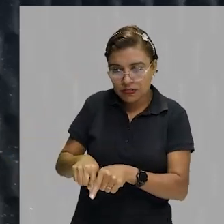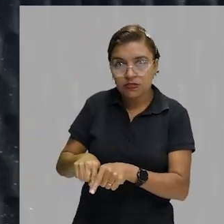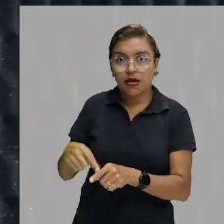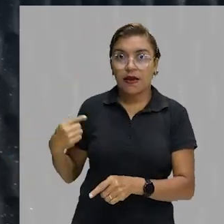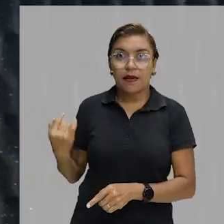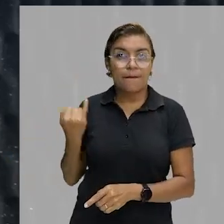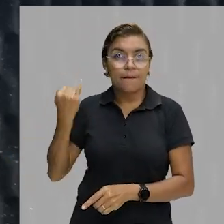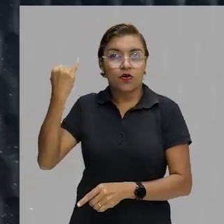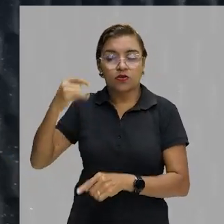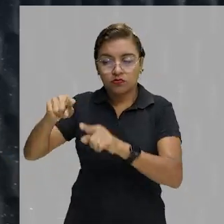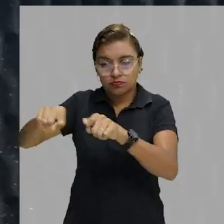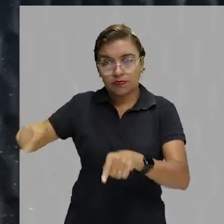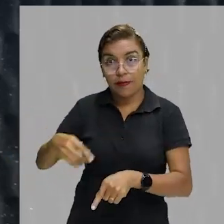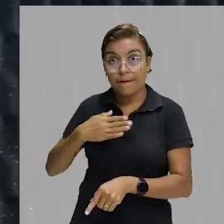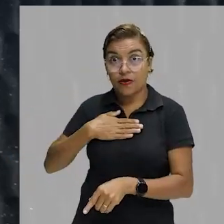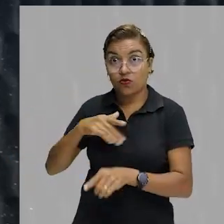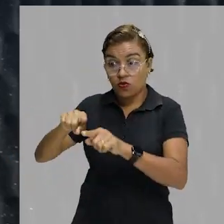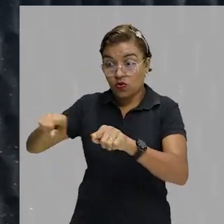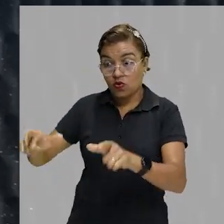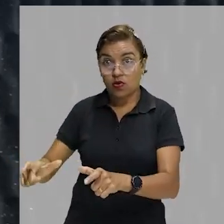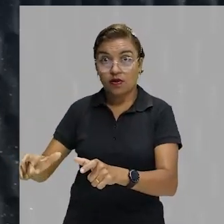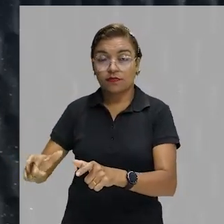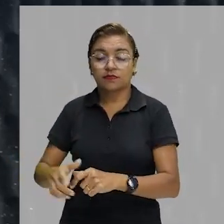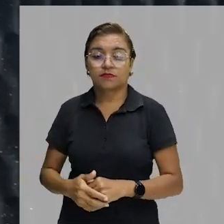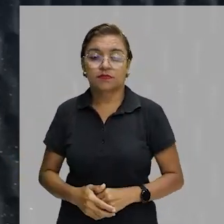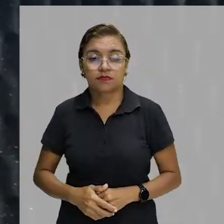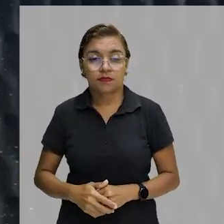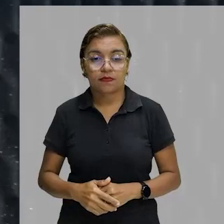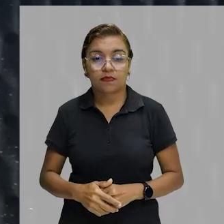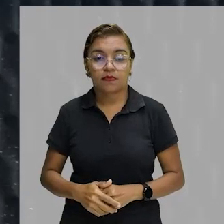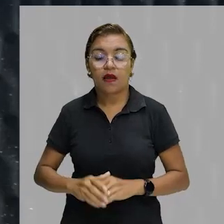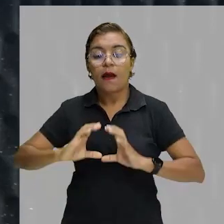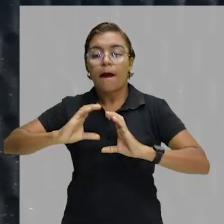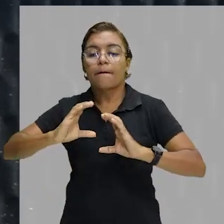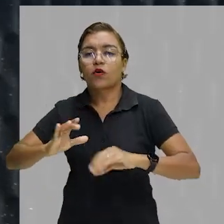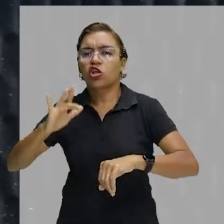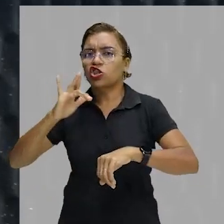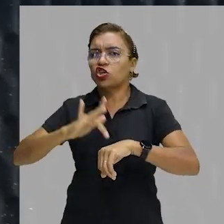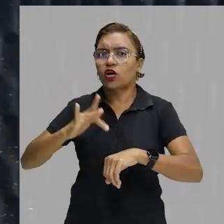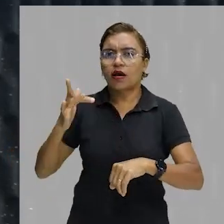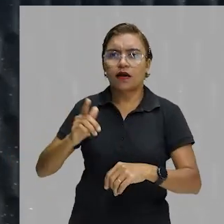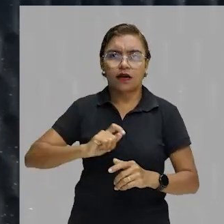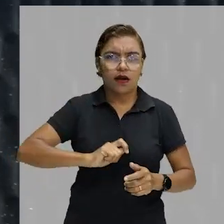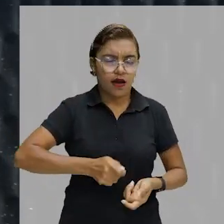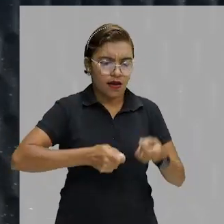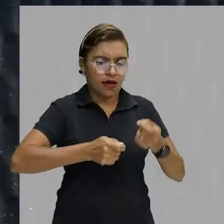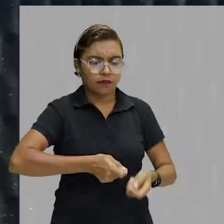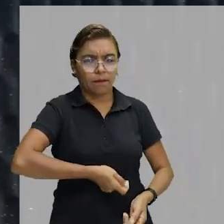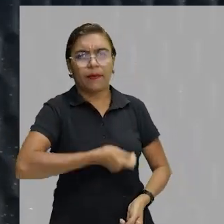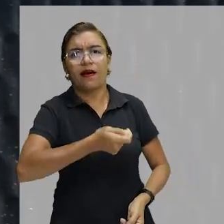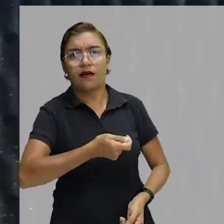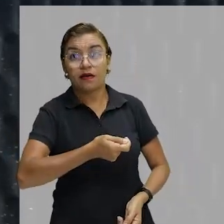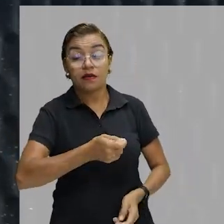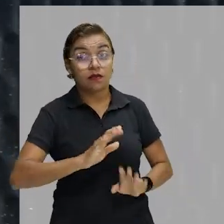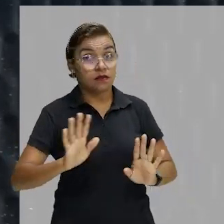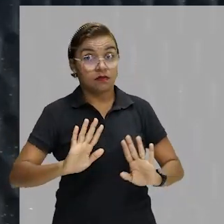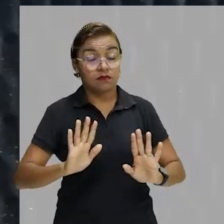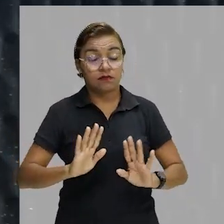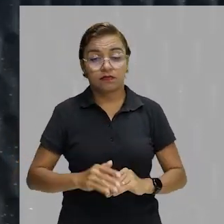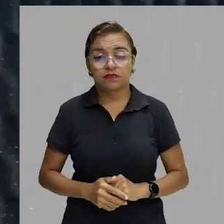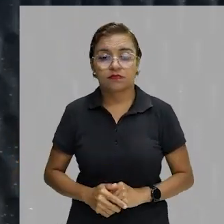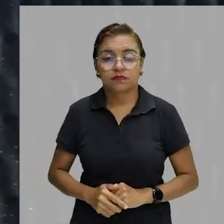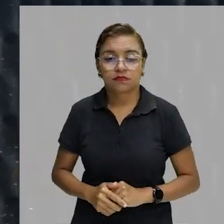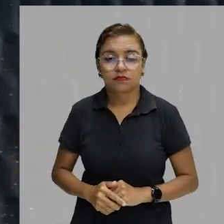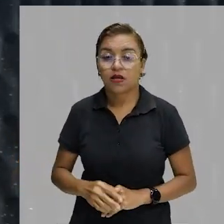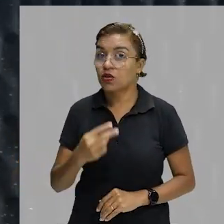jogo. A bola em jogo tocar o jogador. A bola em jogo tocar a raquete quando o jogador não está segurando.